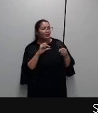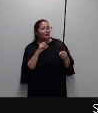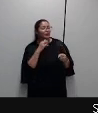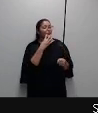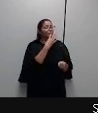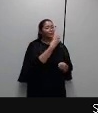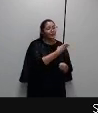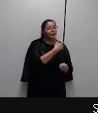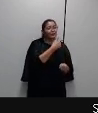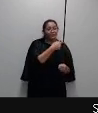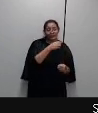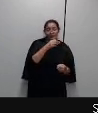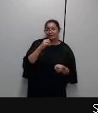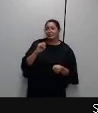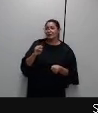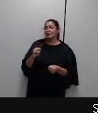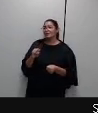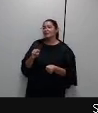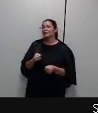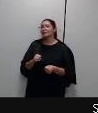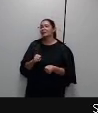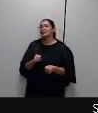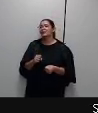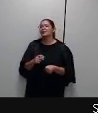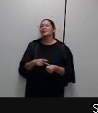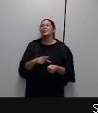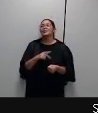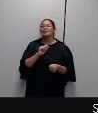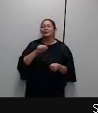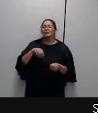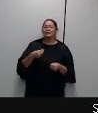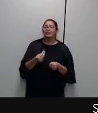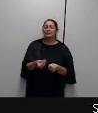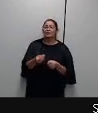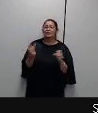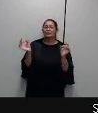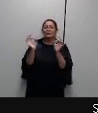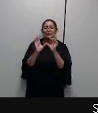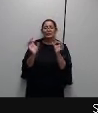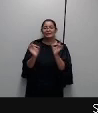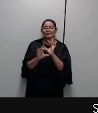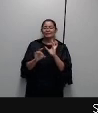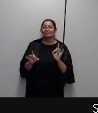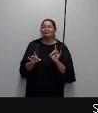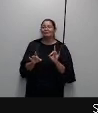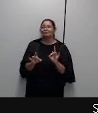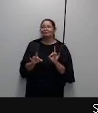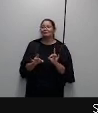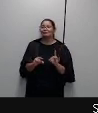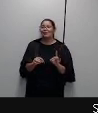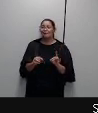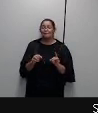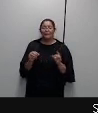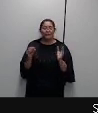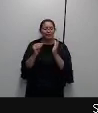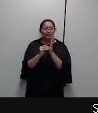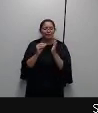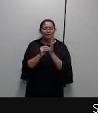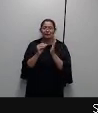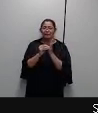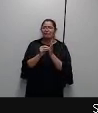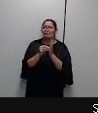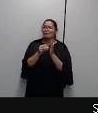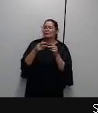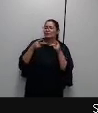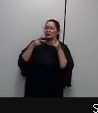do CPC e das peças indicadas no especial O que denota a falta de pronunciamento ou